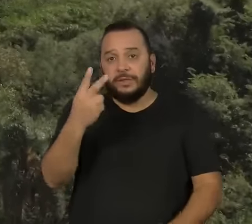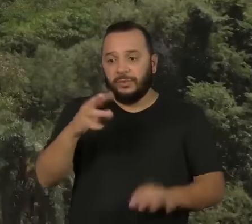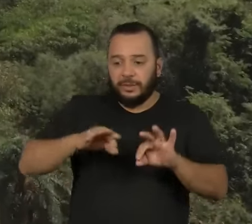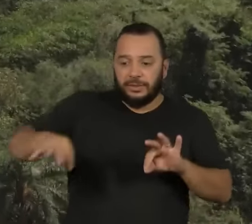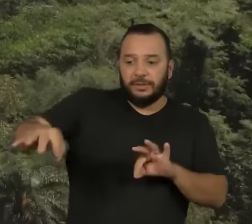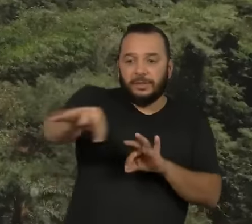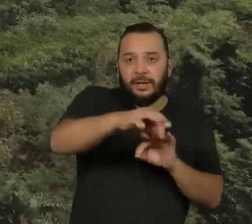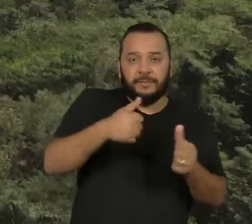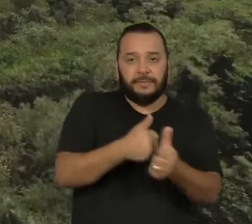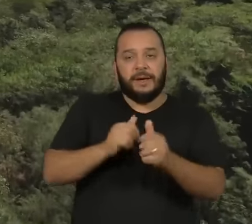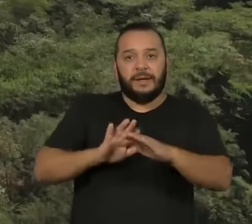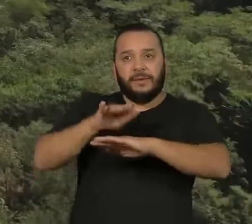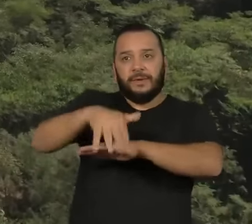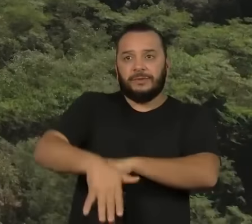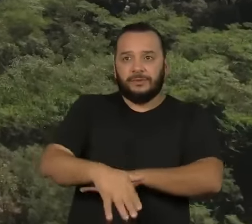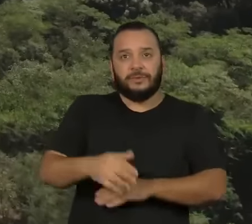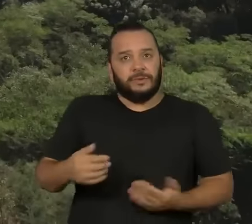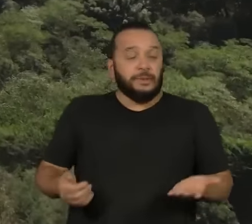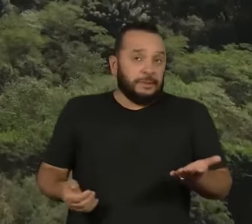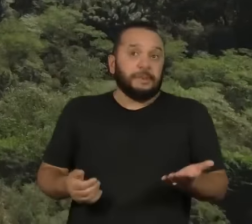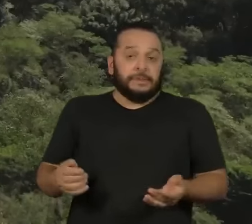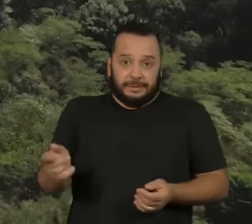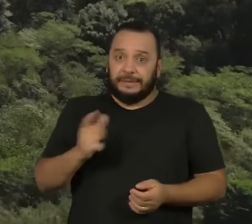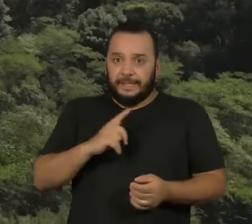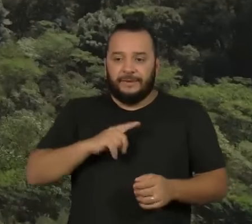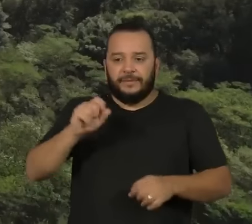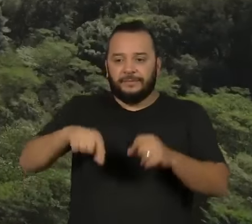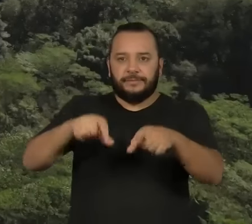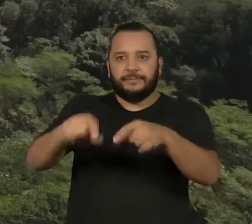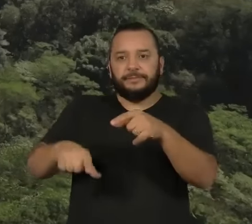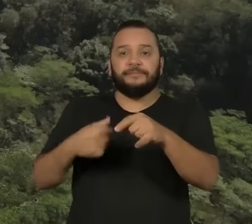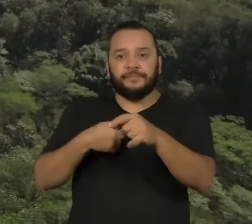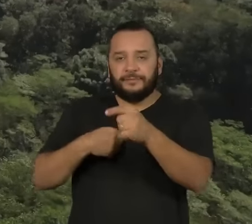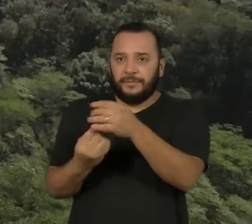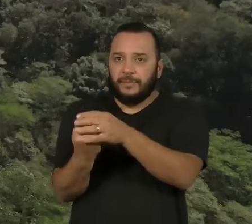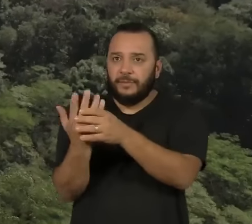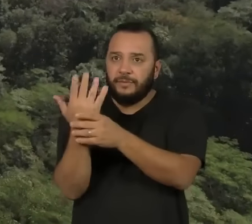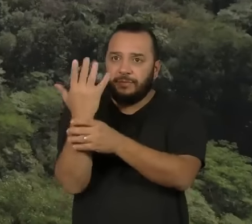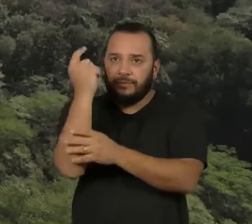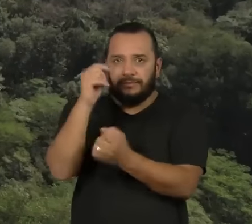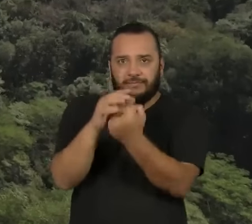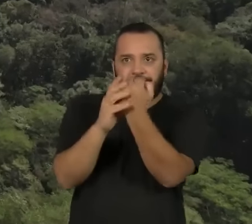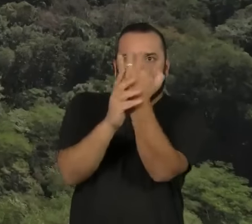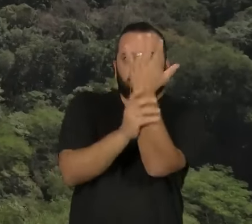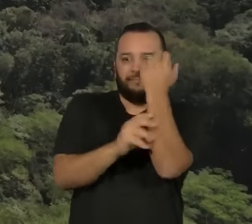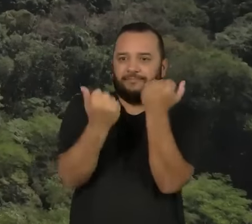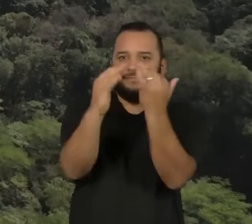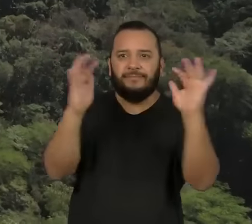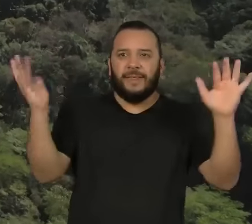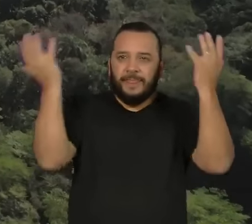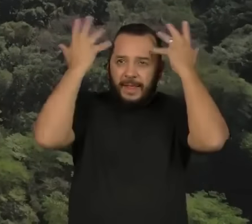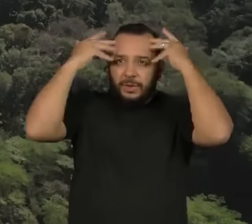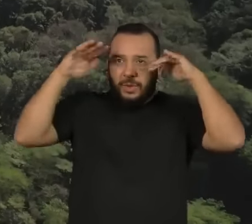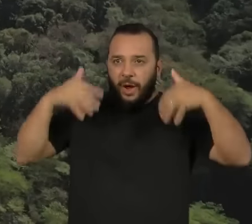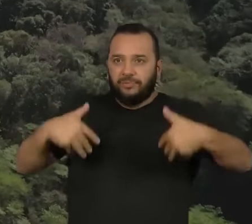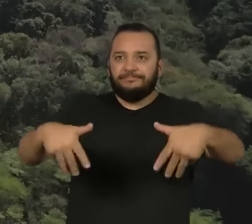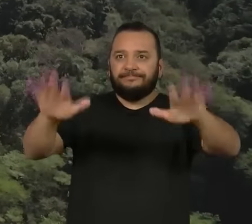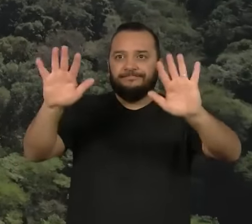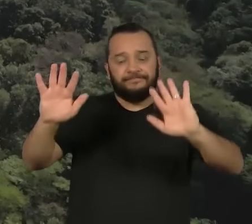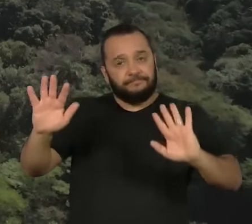desapropriada na década de 80. Houve plantio de mudas e condução da regeneração natural, para que as